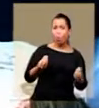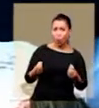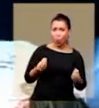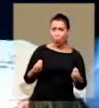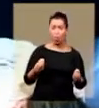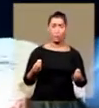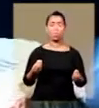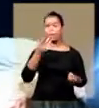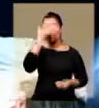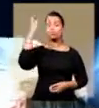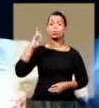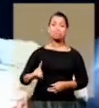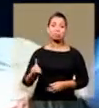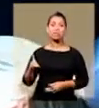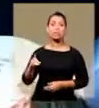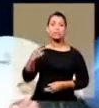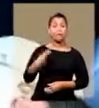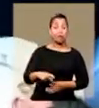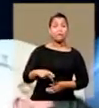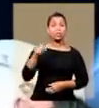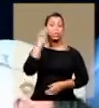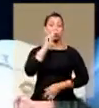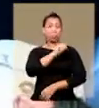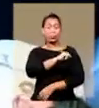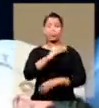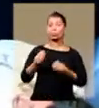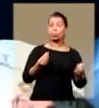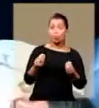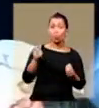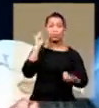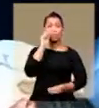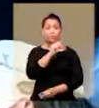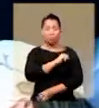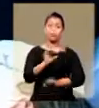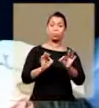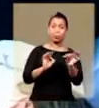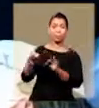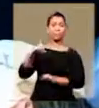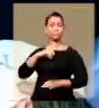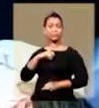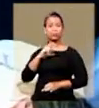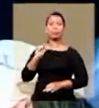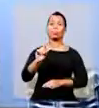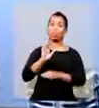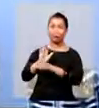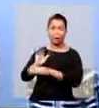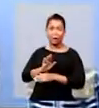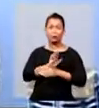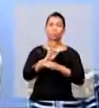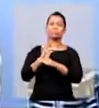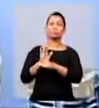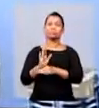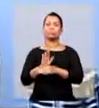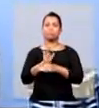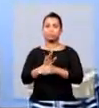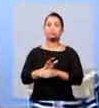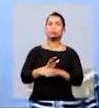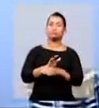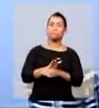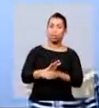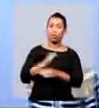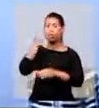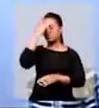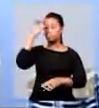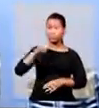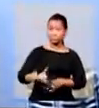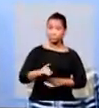Preto está preparada para atender as demandas e as necessidades da pessoa com deficiência? Bem, primeiro agradeço mais uma vez,